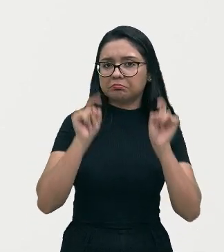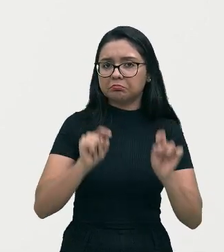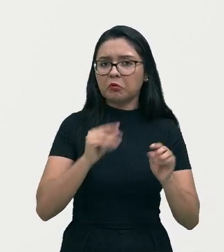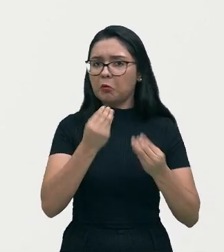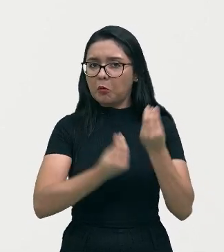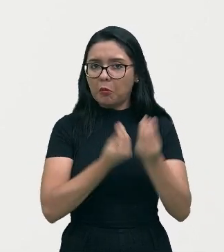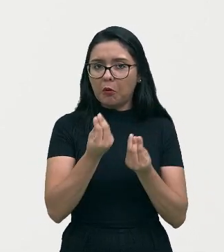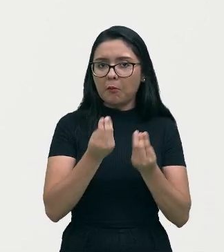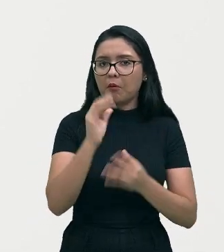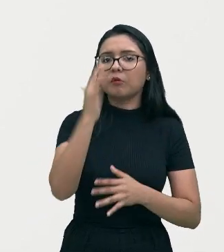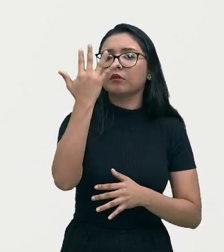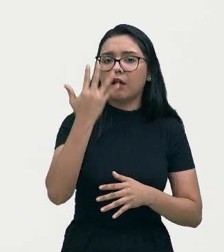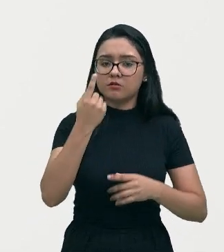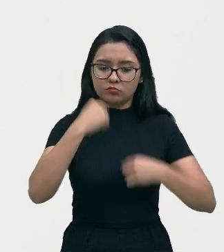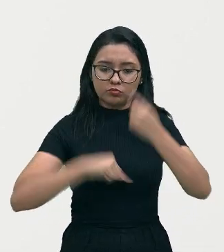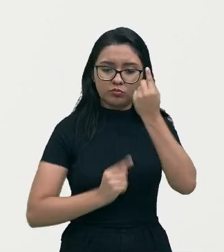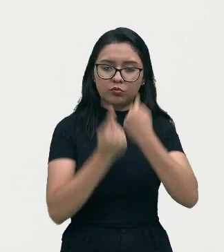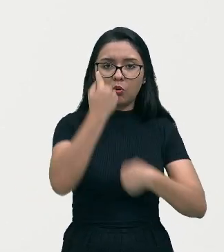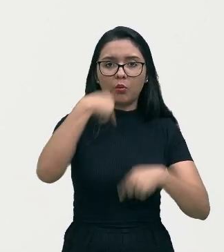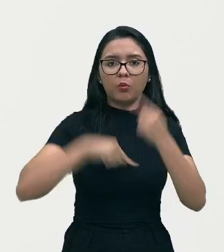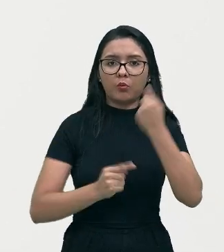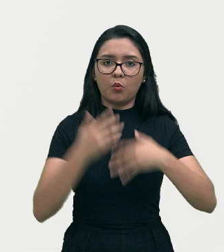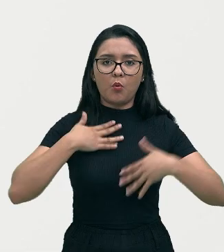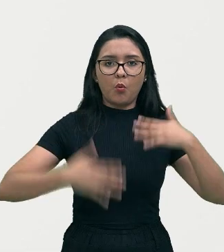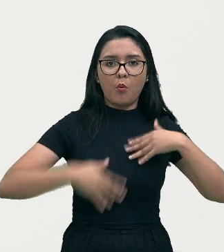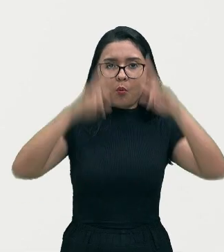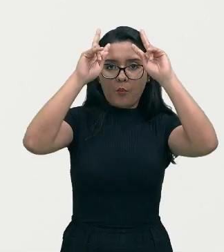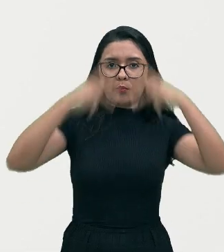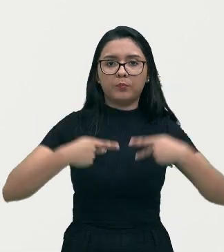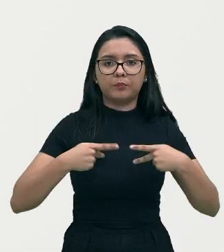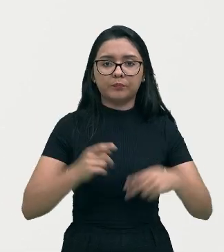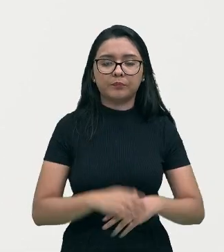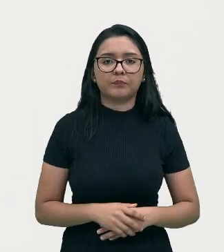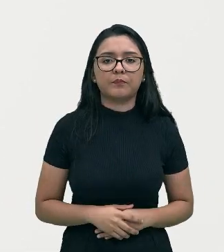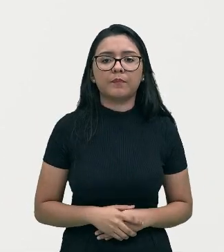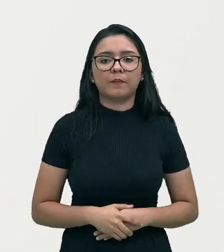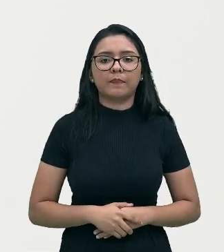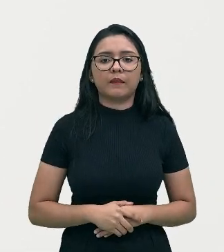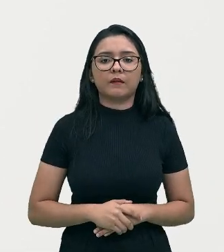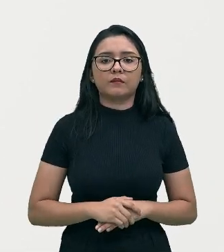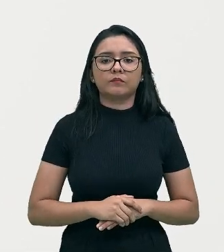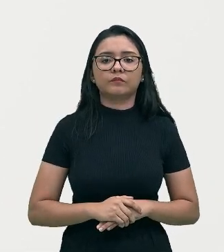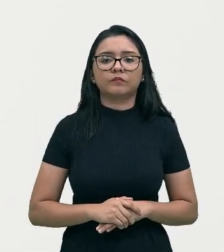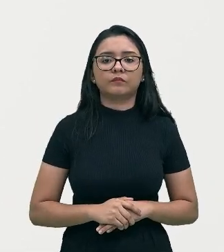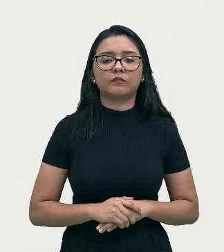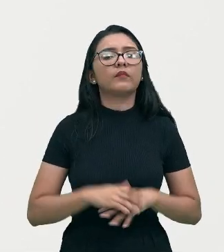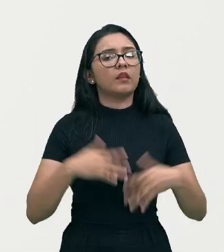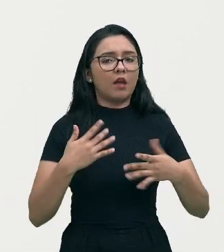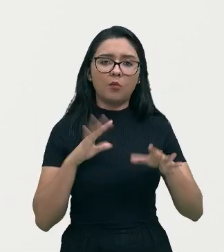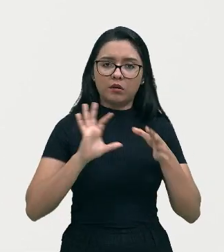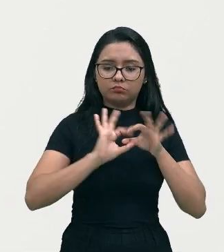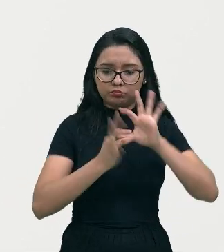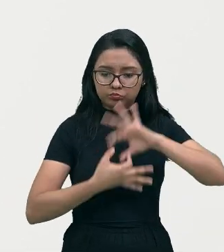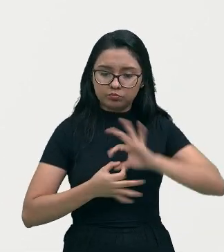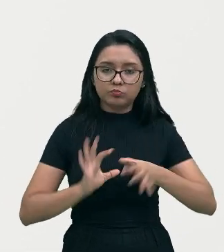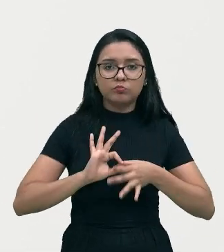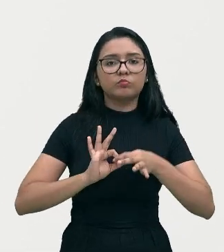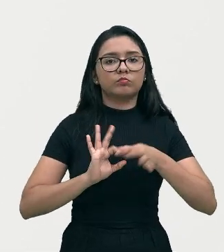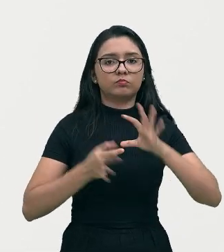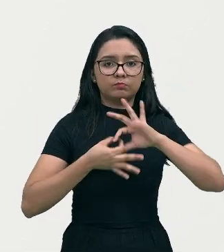acontece essa circulação no corpo humano, tá? Então ele trabalha todo em conjunto, constantemente,